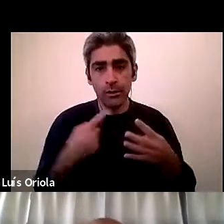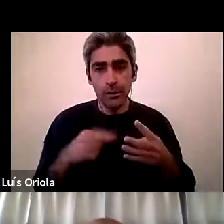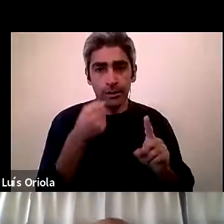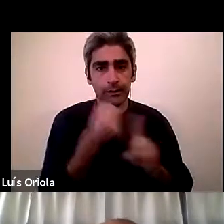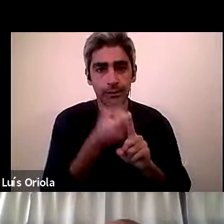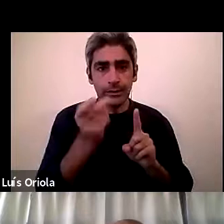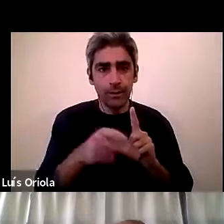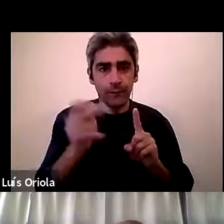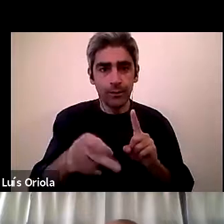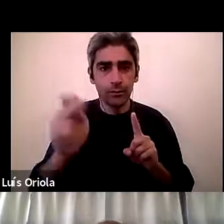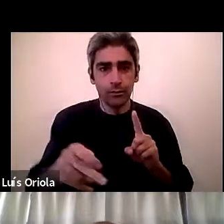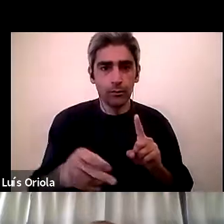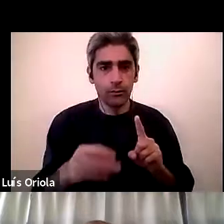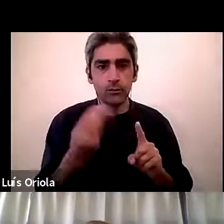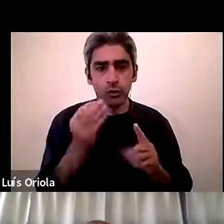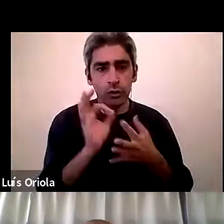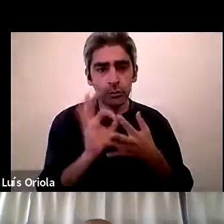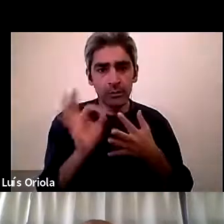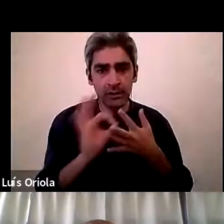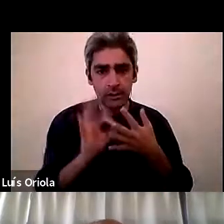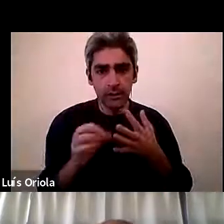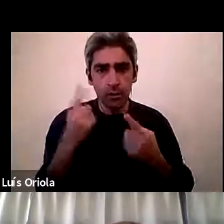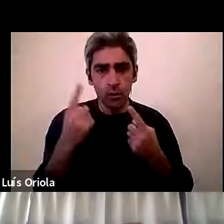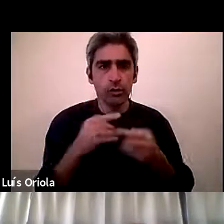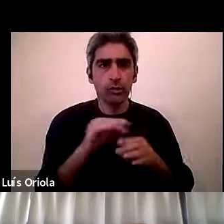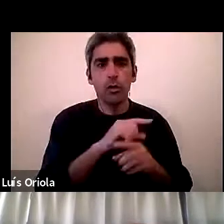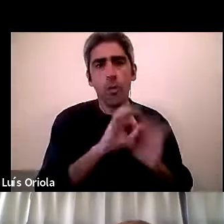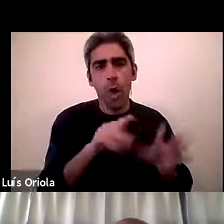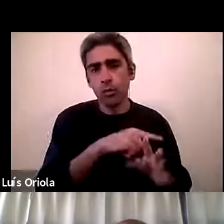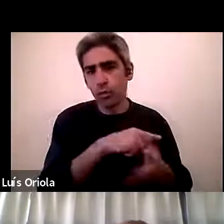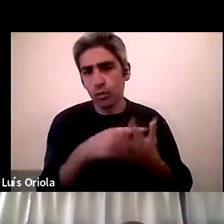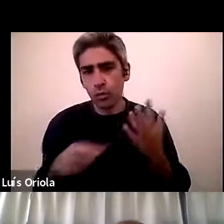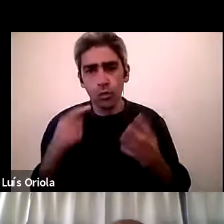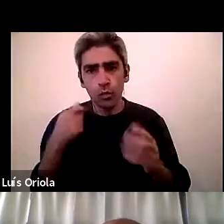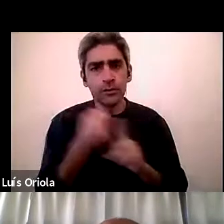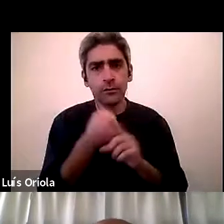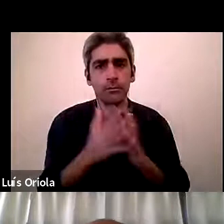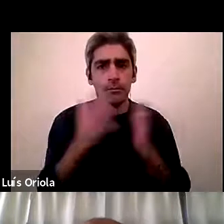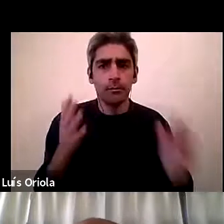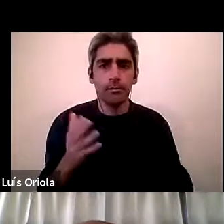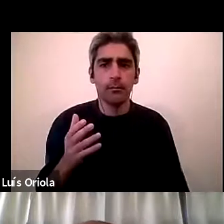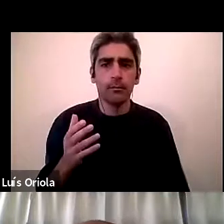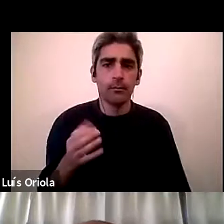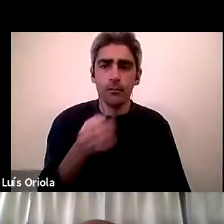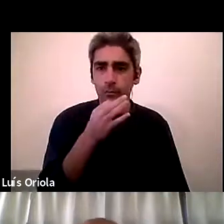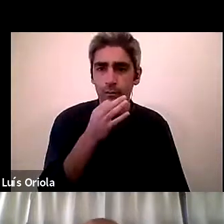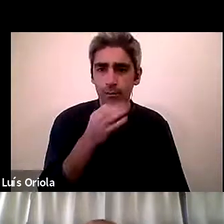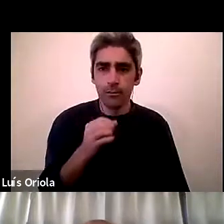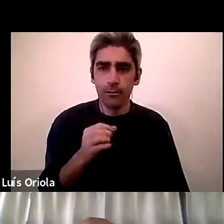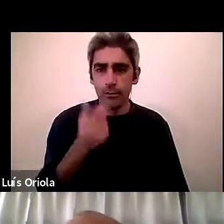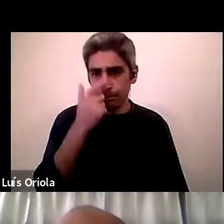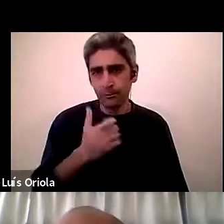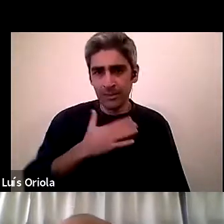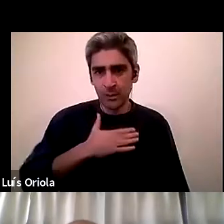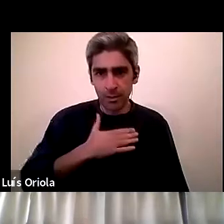desafios, alguns muito específicos, outros transversais. O grande desafio, e eu falo